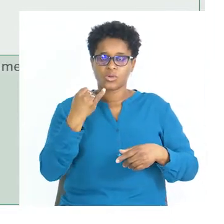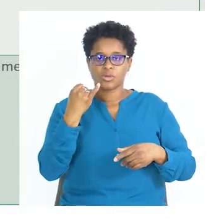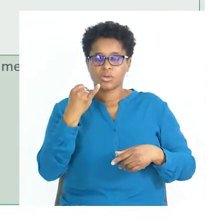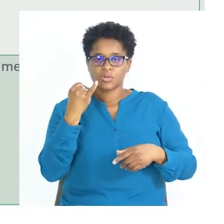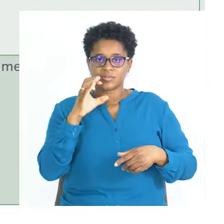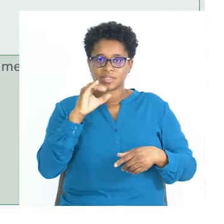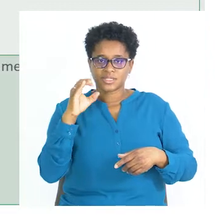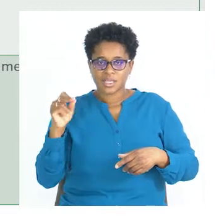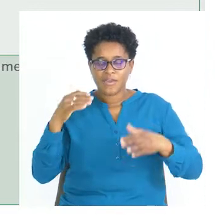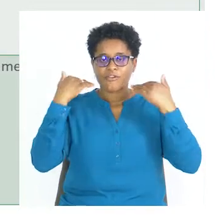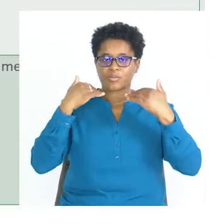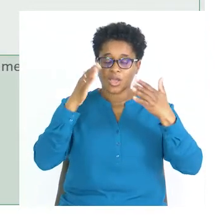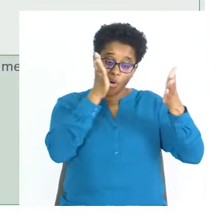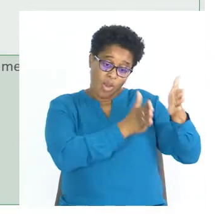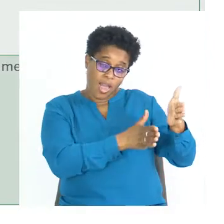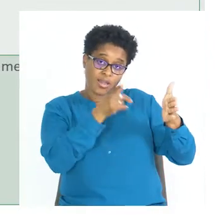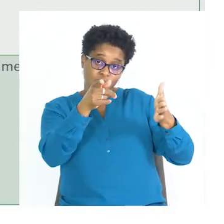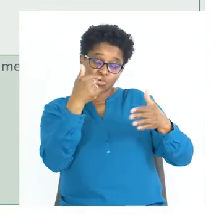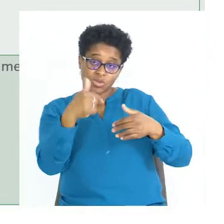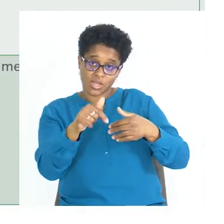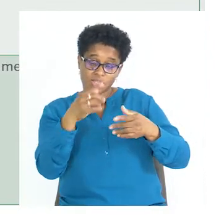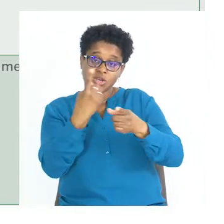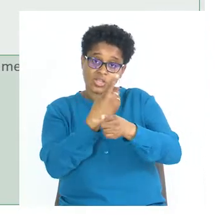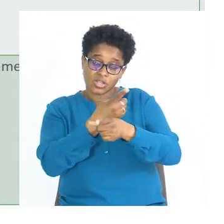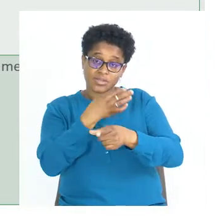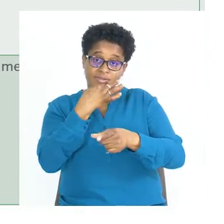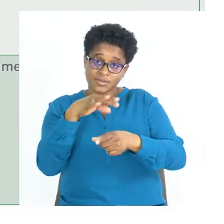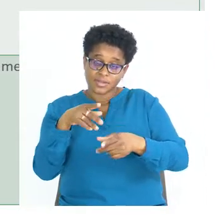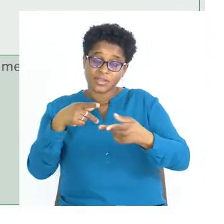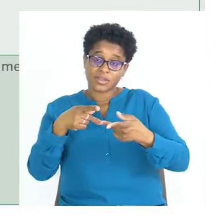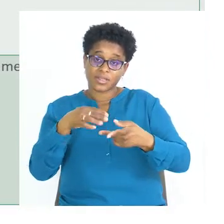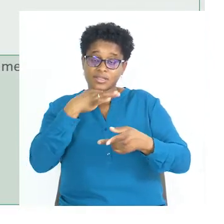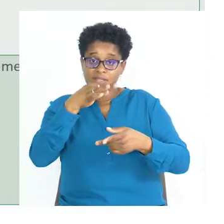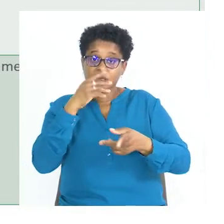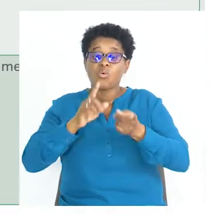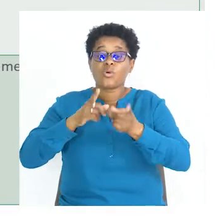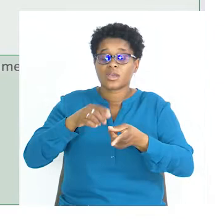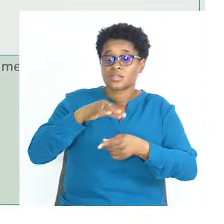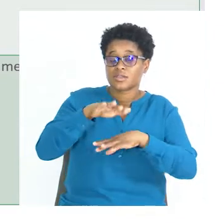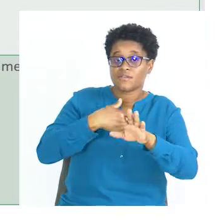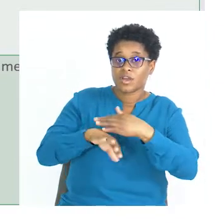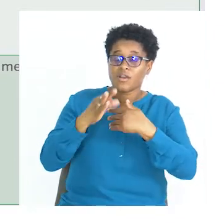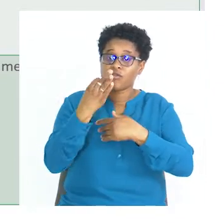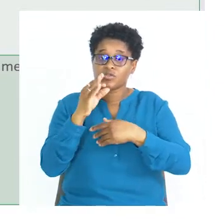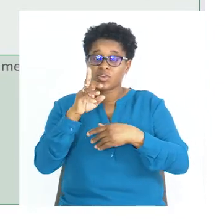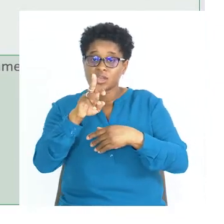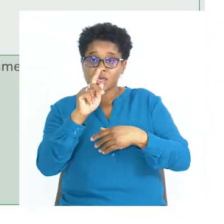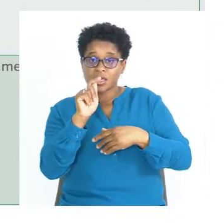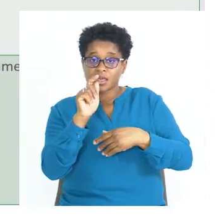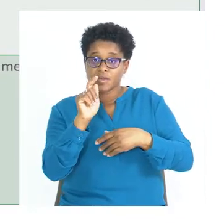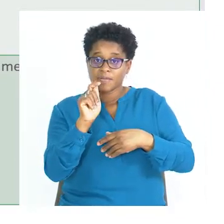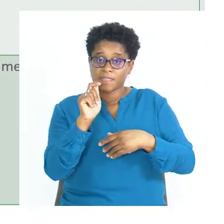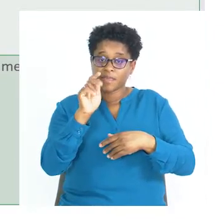tu tens as características que te permitam dizer porque é que se utilizou a função referencial ou